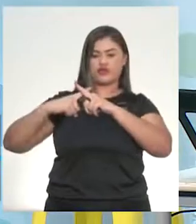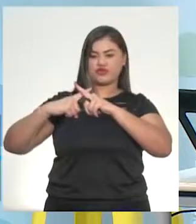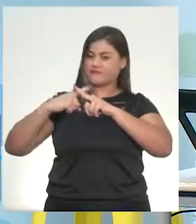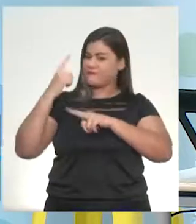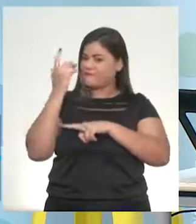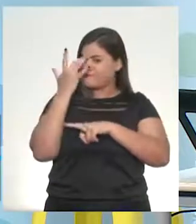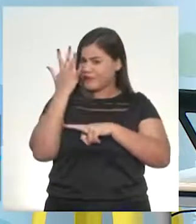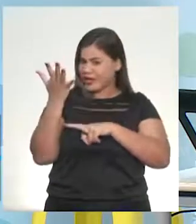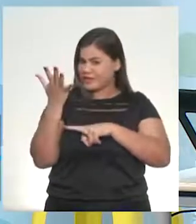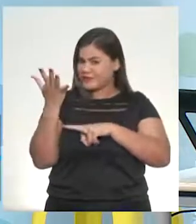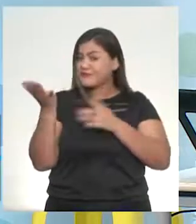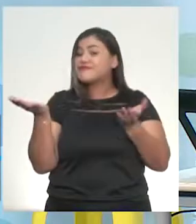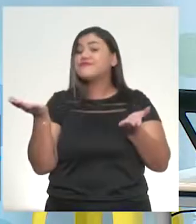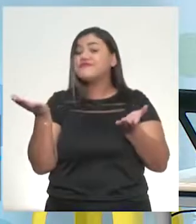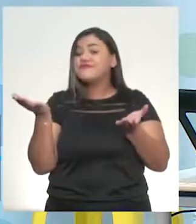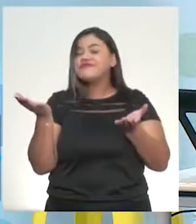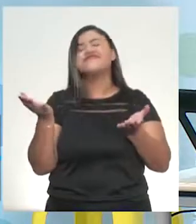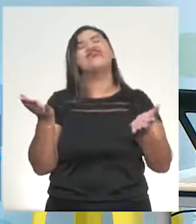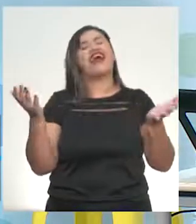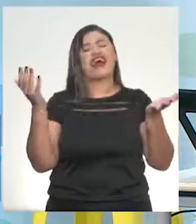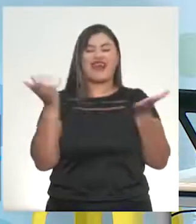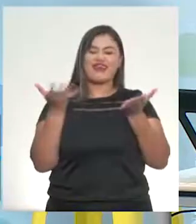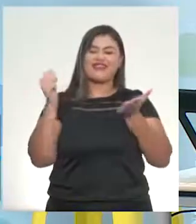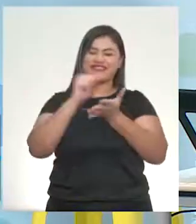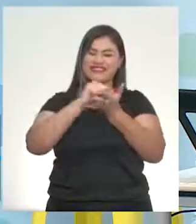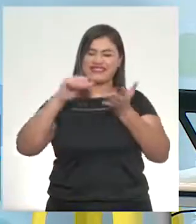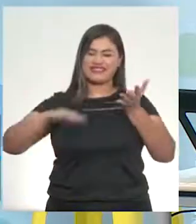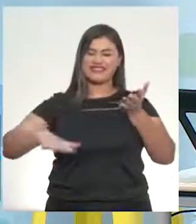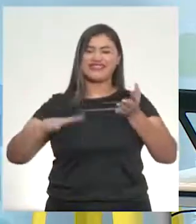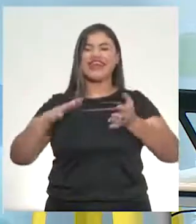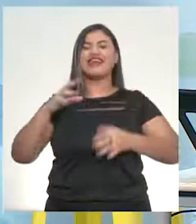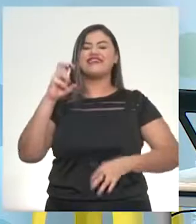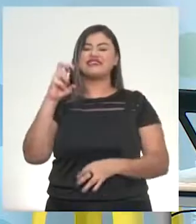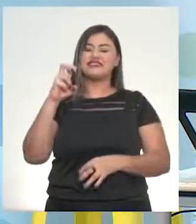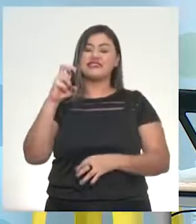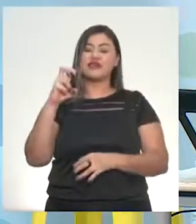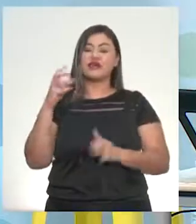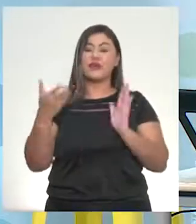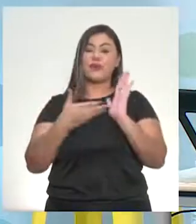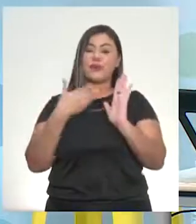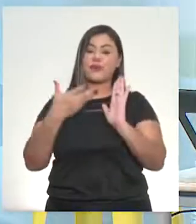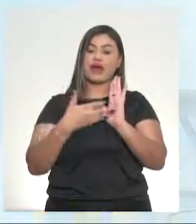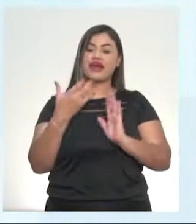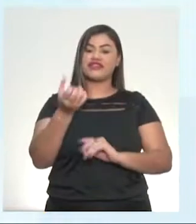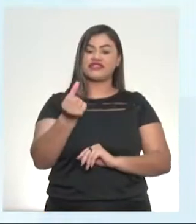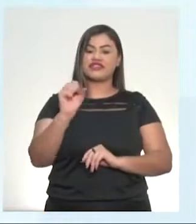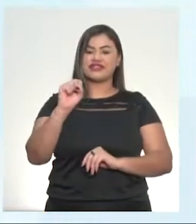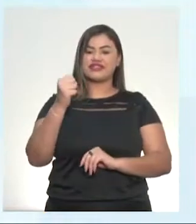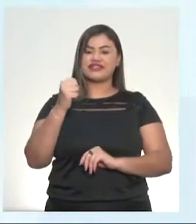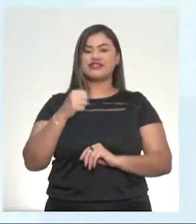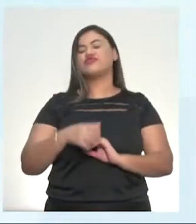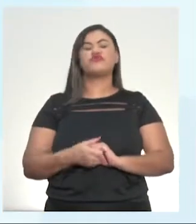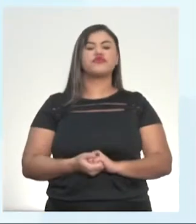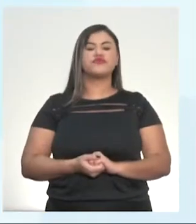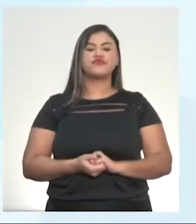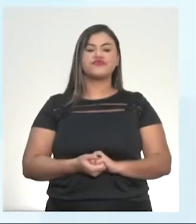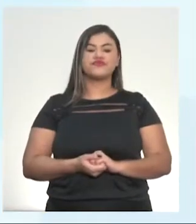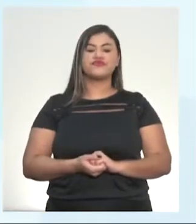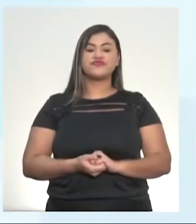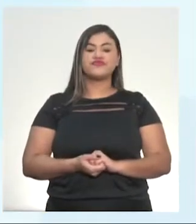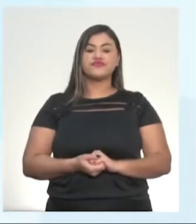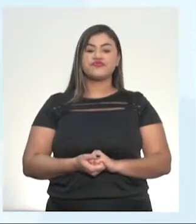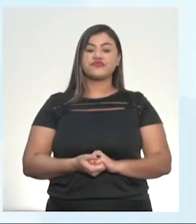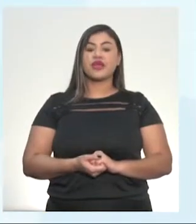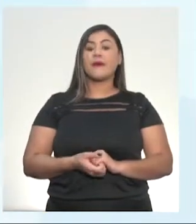Fácil? Então, atividade. Atividade 5, página 68. O